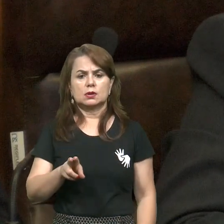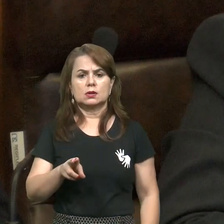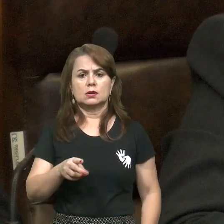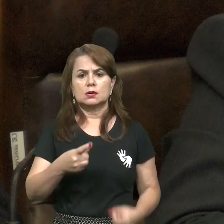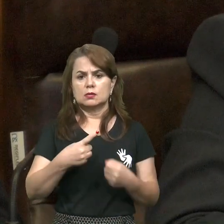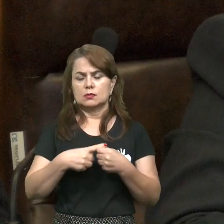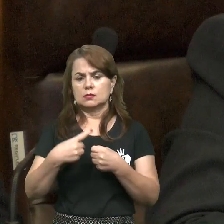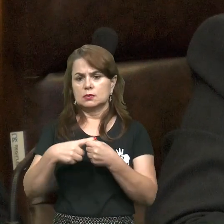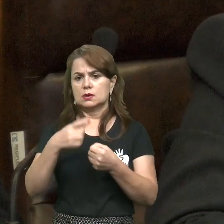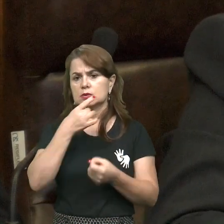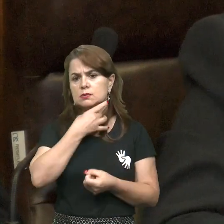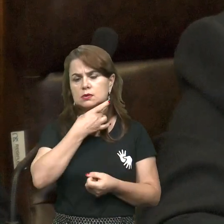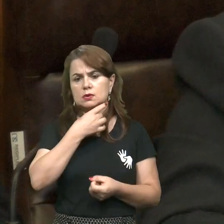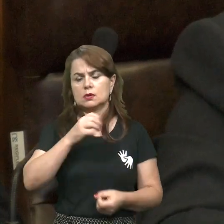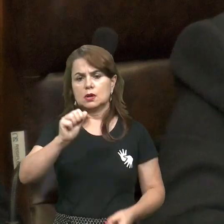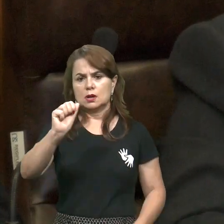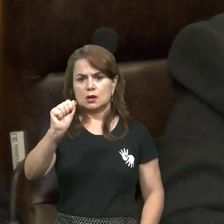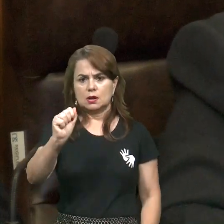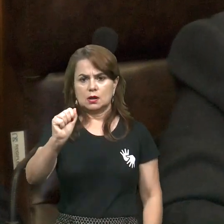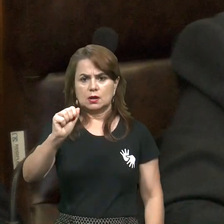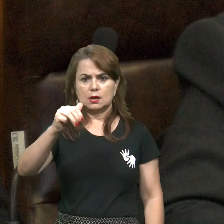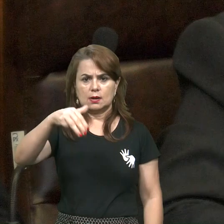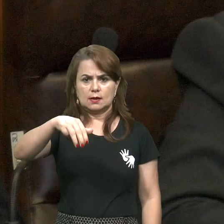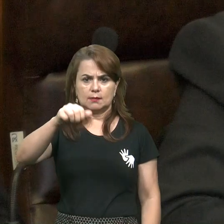Municipal de Água e Esgoto, AMAI.